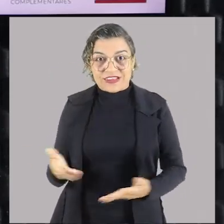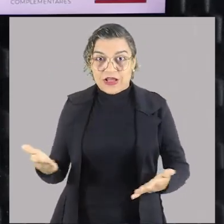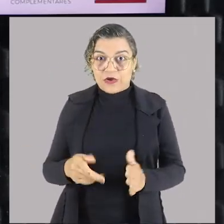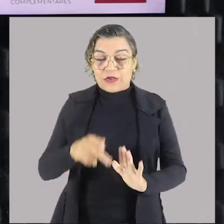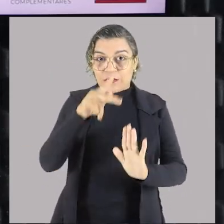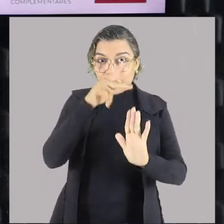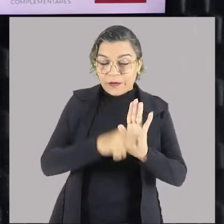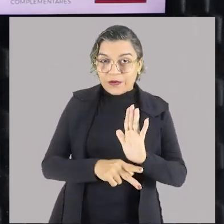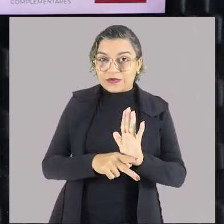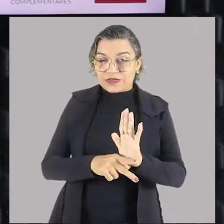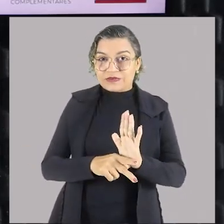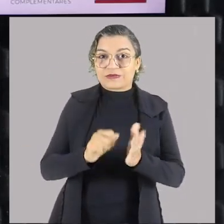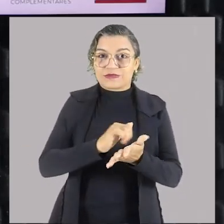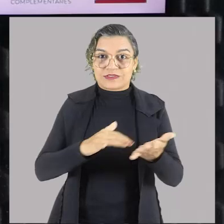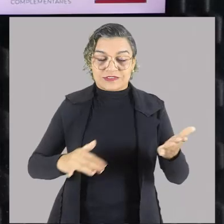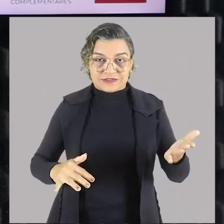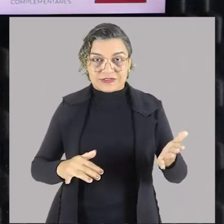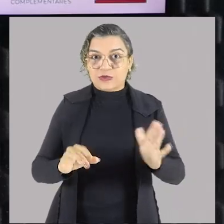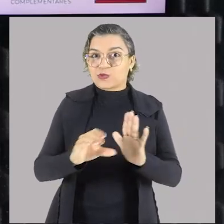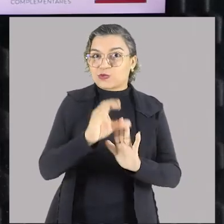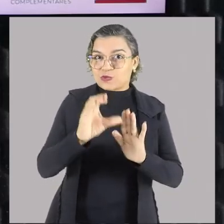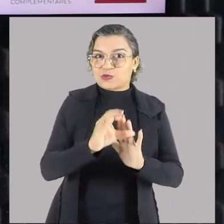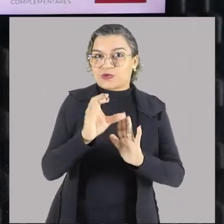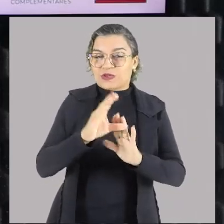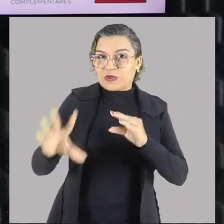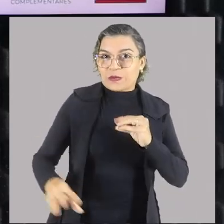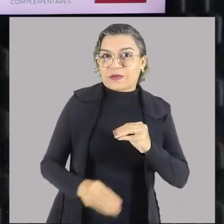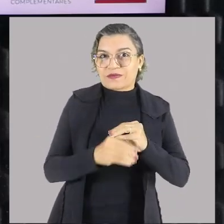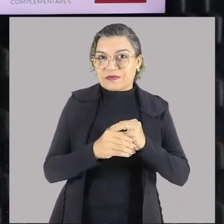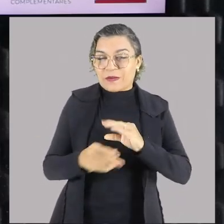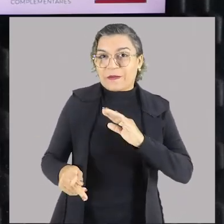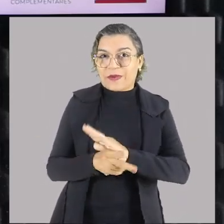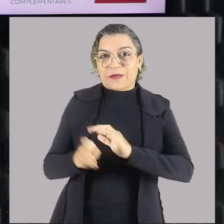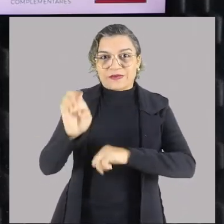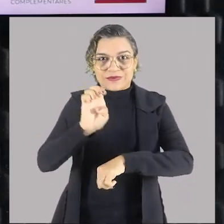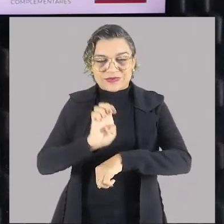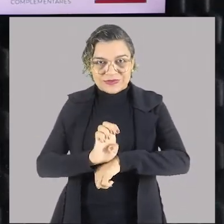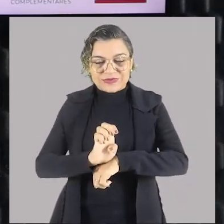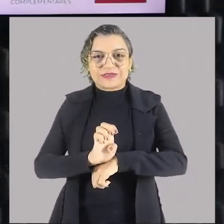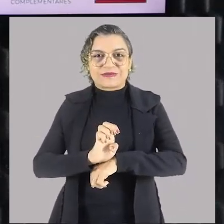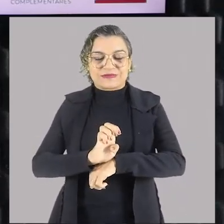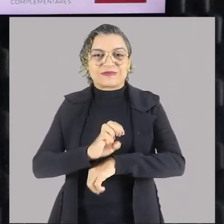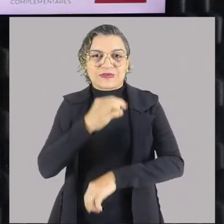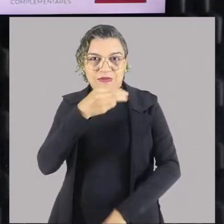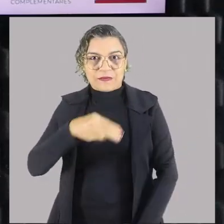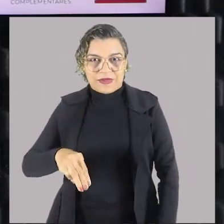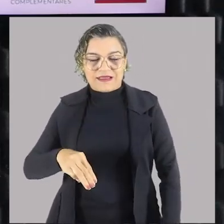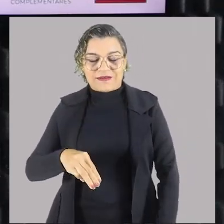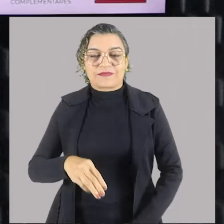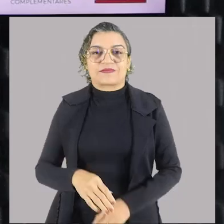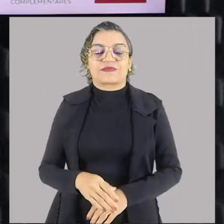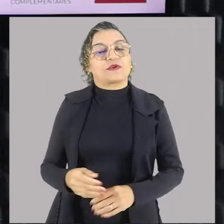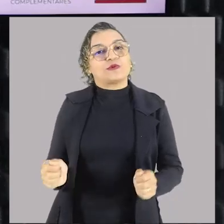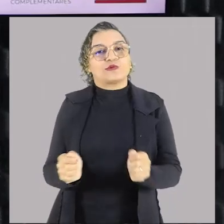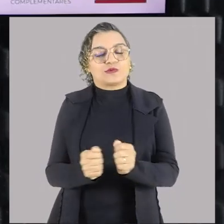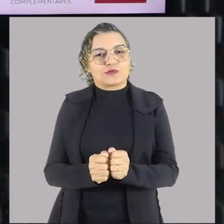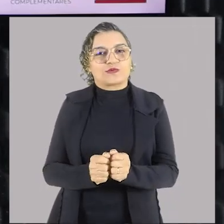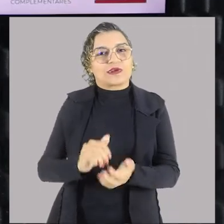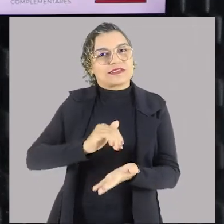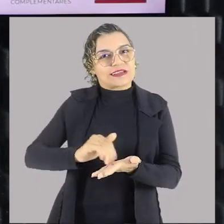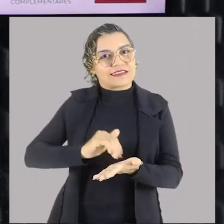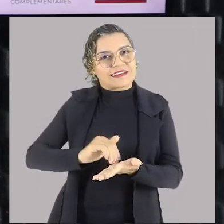atividades curriculares complementares, que é uma iniciativa do governo do Maranhão, através da Secretaria de Educação, e eu estou